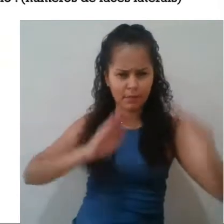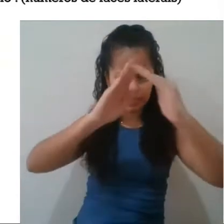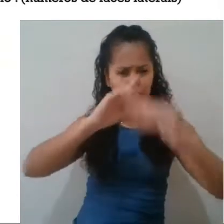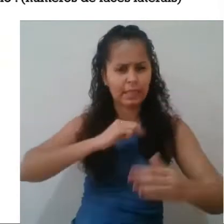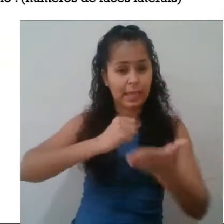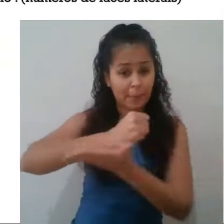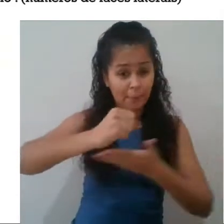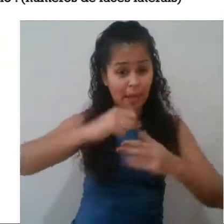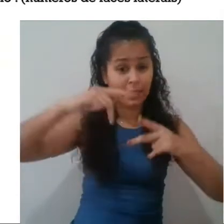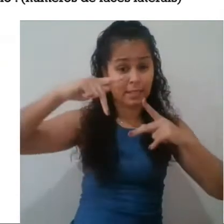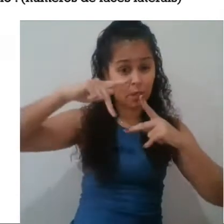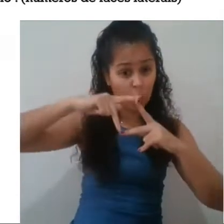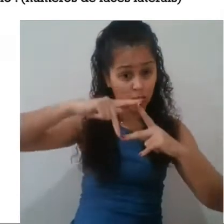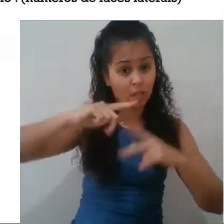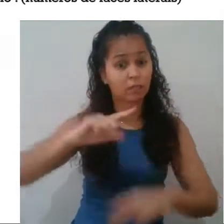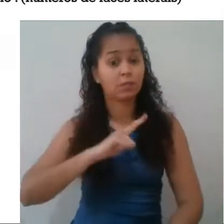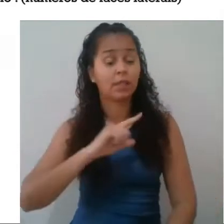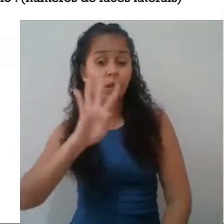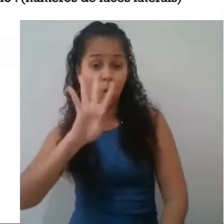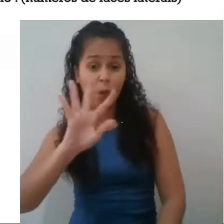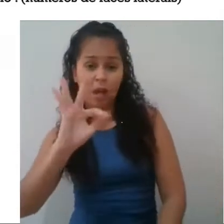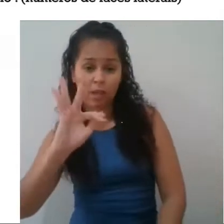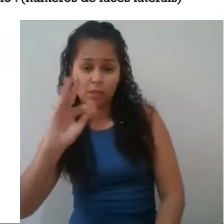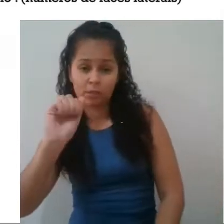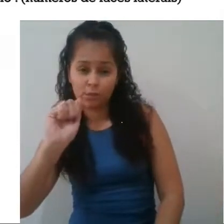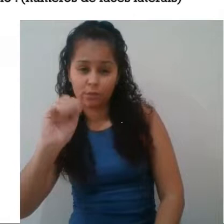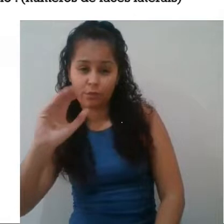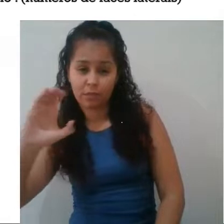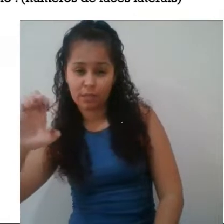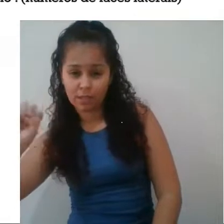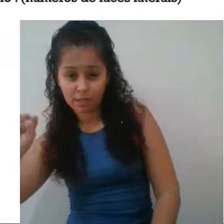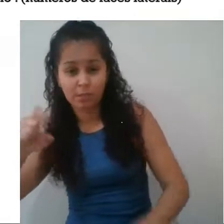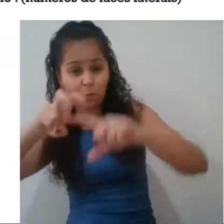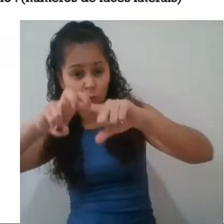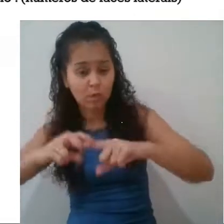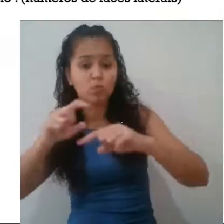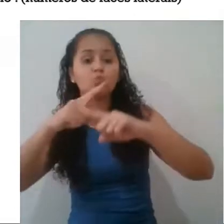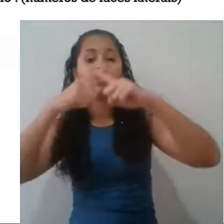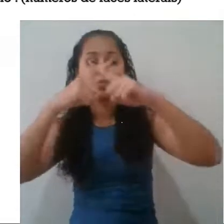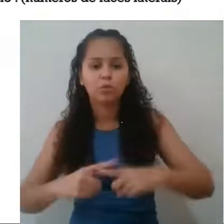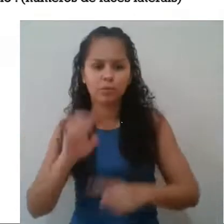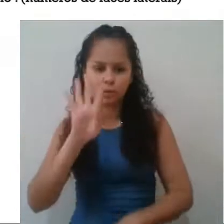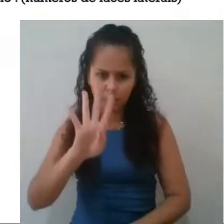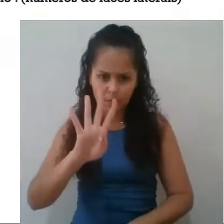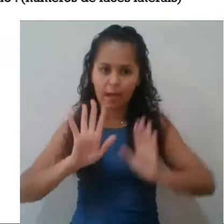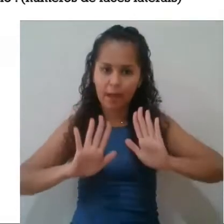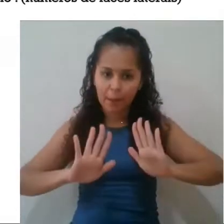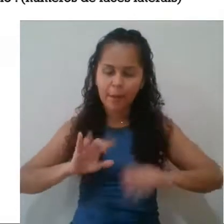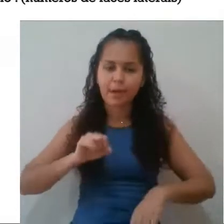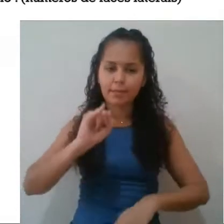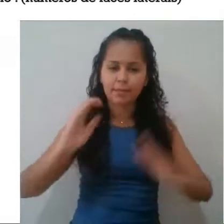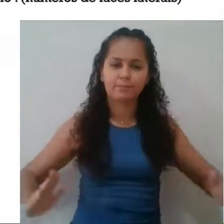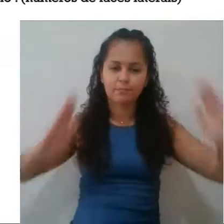quadrada, ela terá 4 faces. Então, vou multiplicar a área por 4. Se a pirâmide,